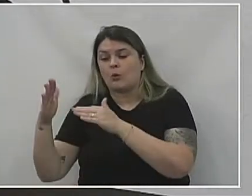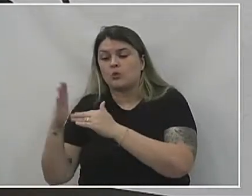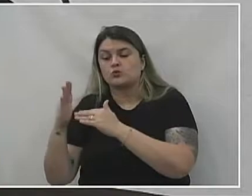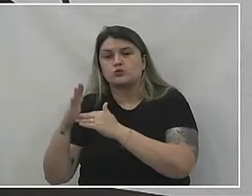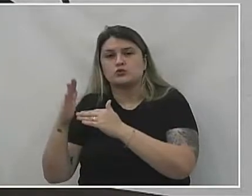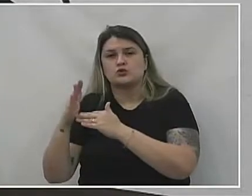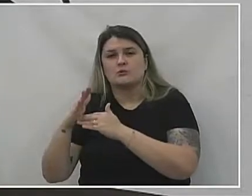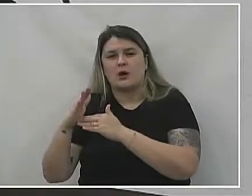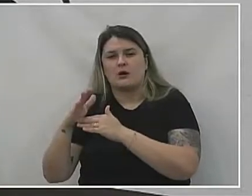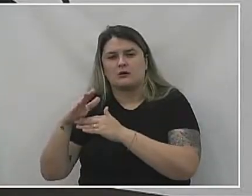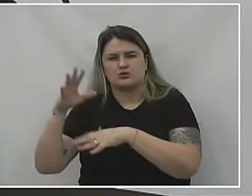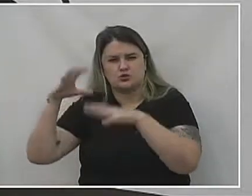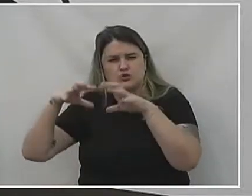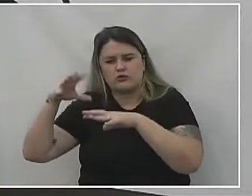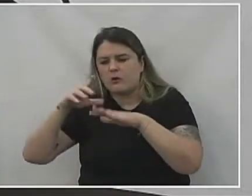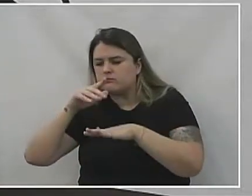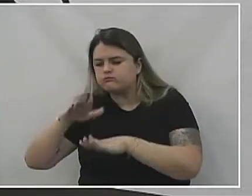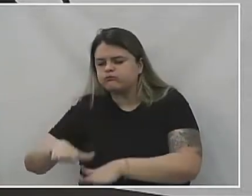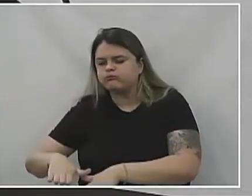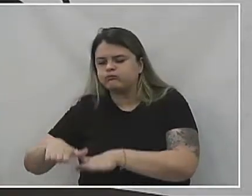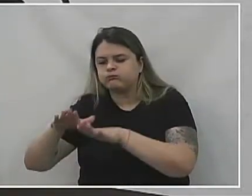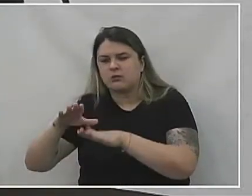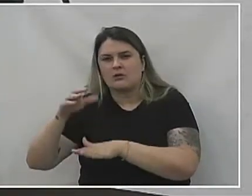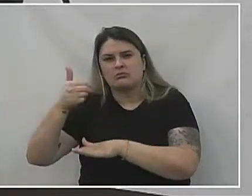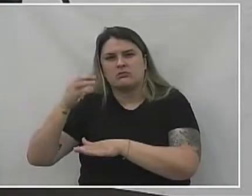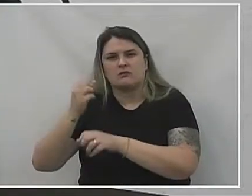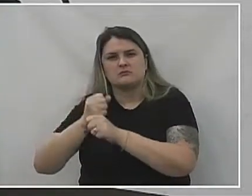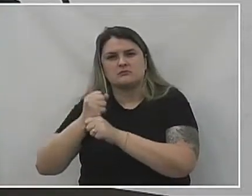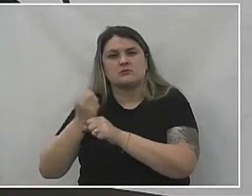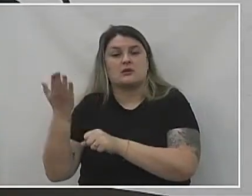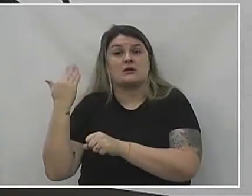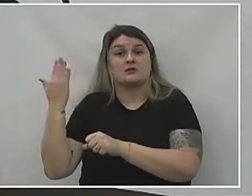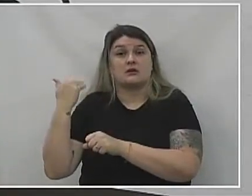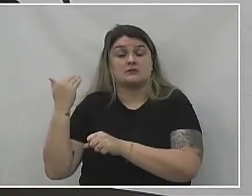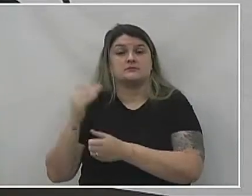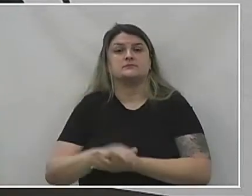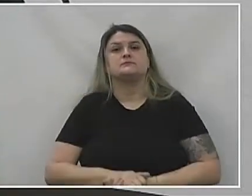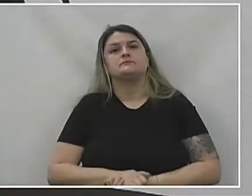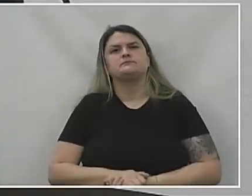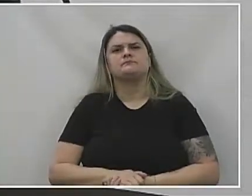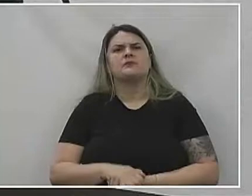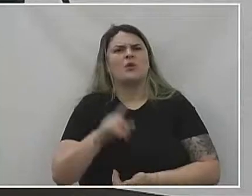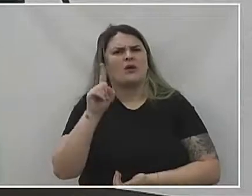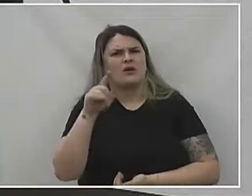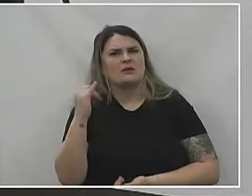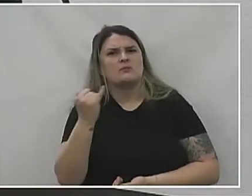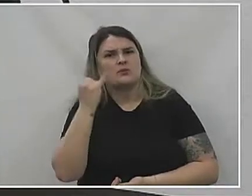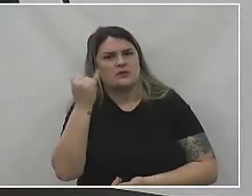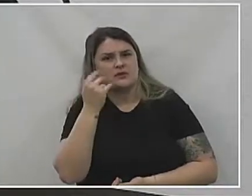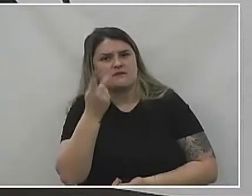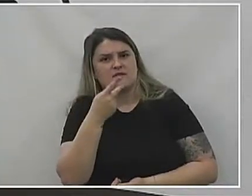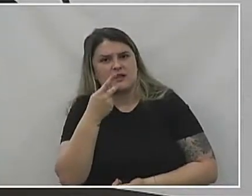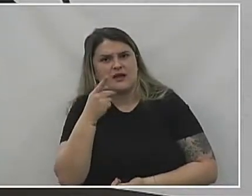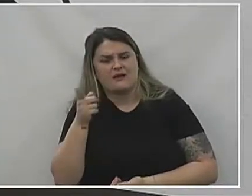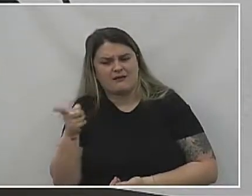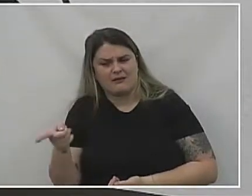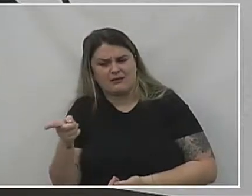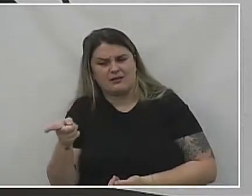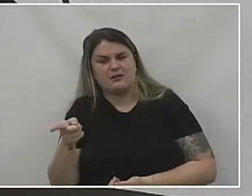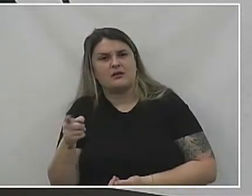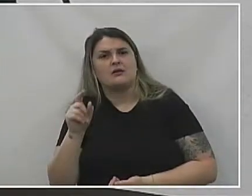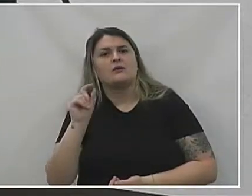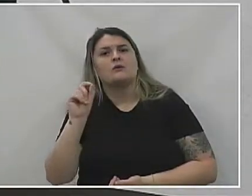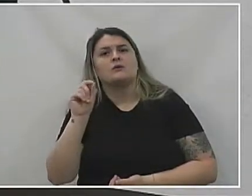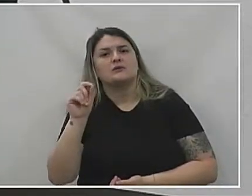que a cota 746 e 75 e importante destacar que nesse zoneamento